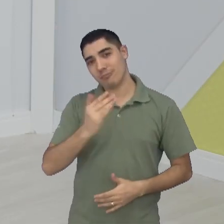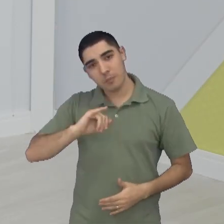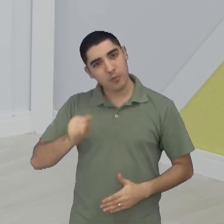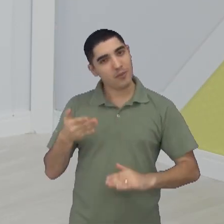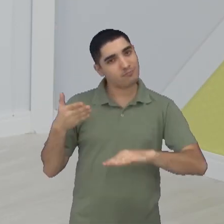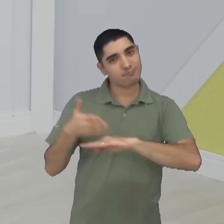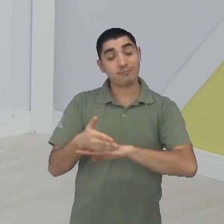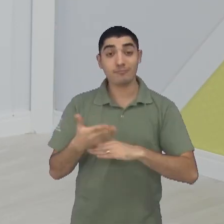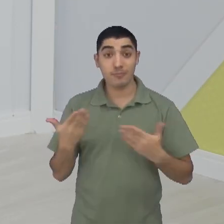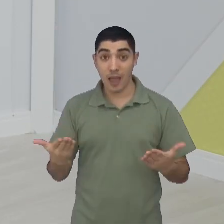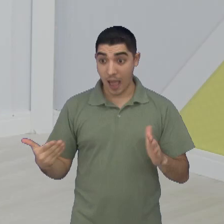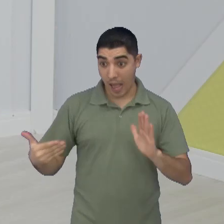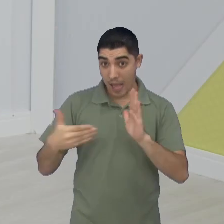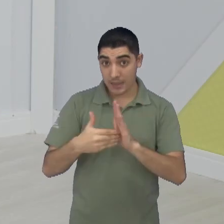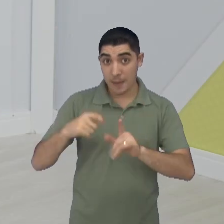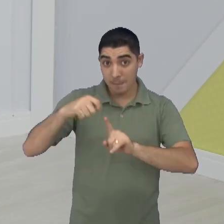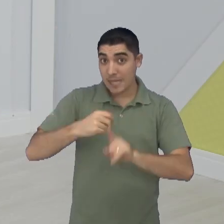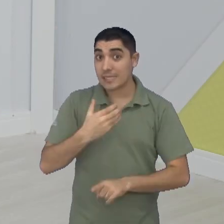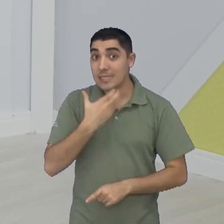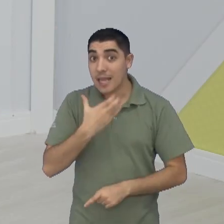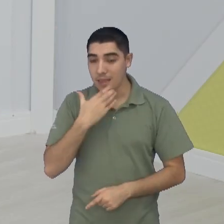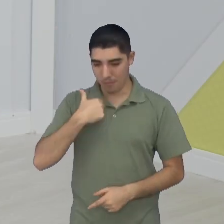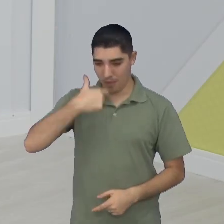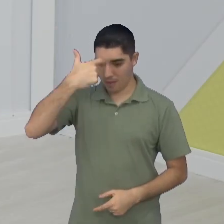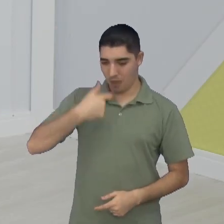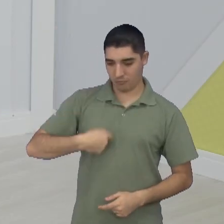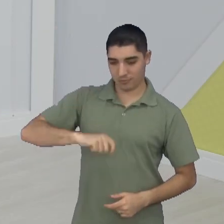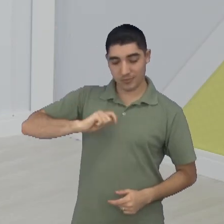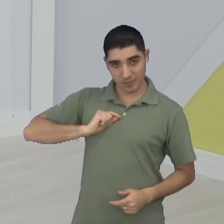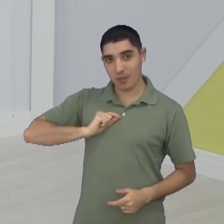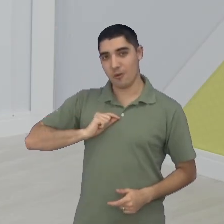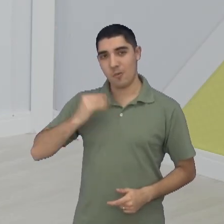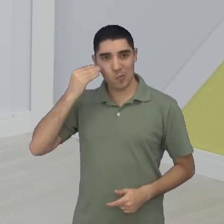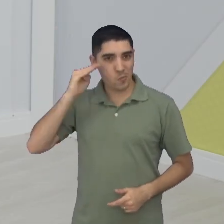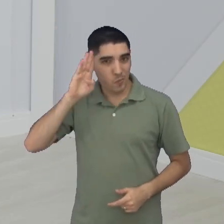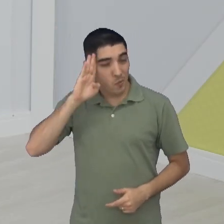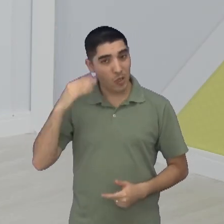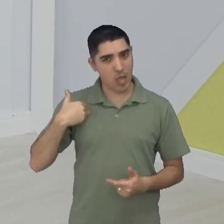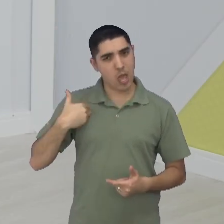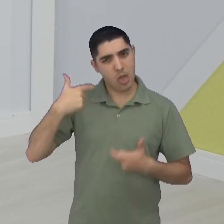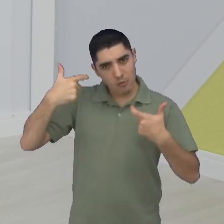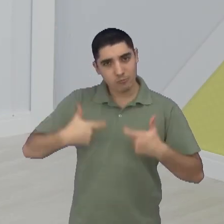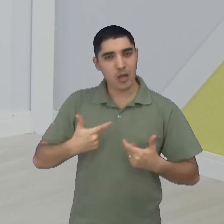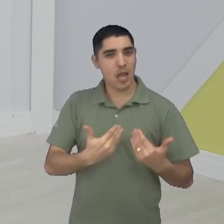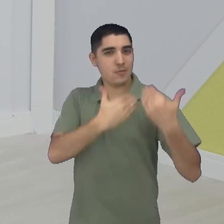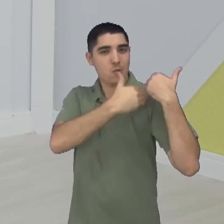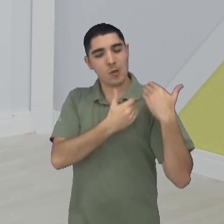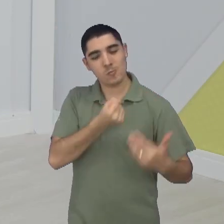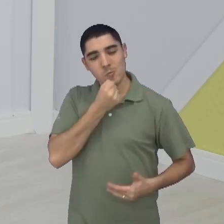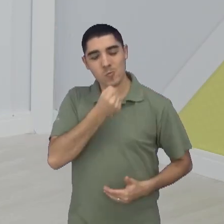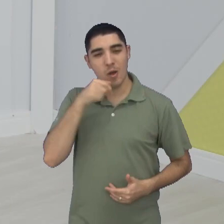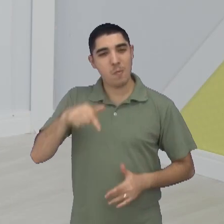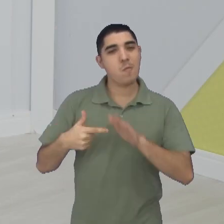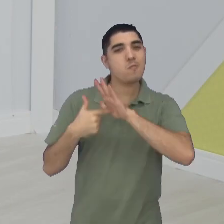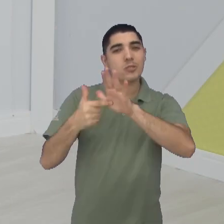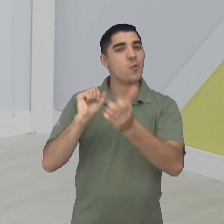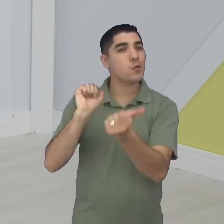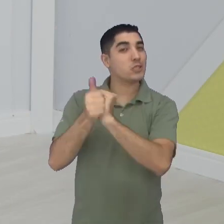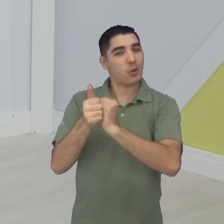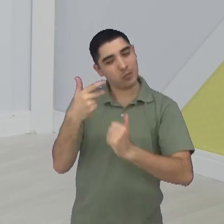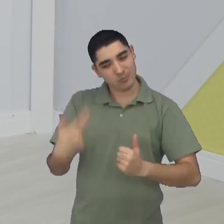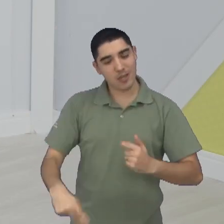câmarasjc.sp.gov.br. E até dezembro, eu, Bruno Castilho, vou trazer todas as informações do que de melhor acontece no esporte da